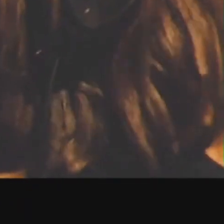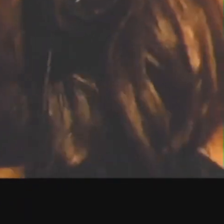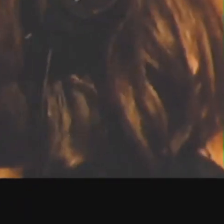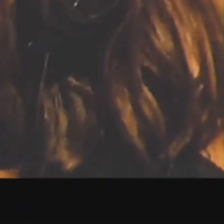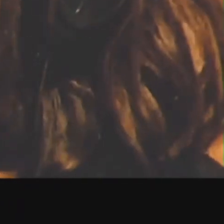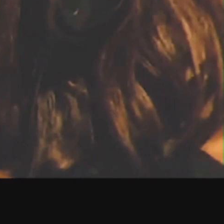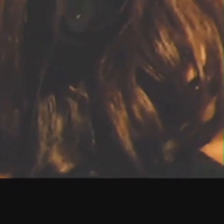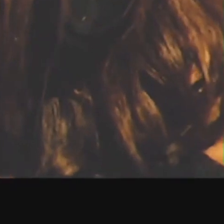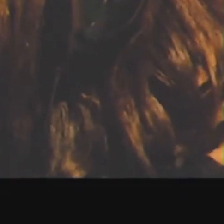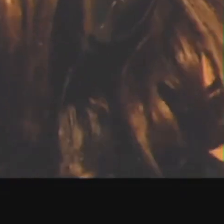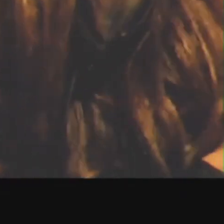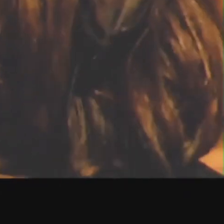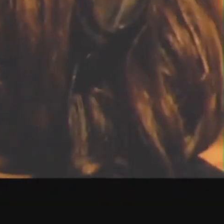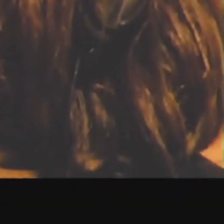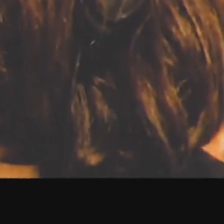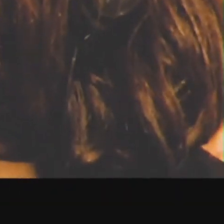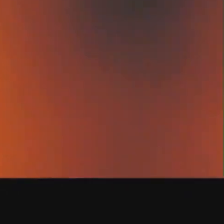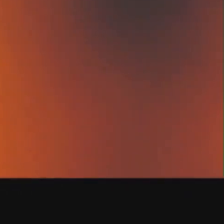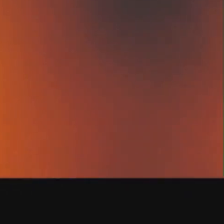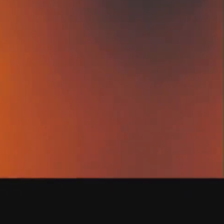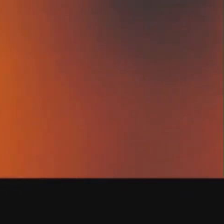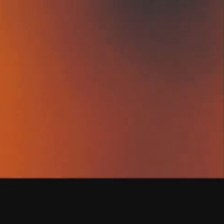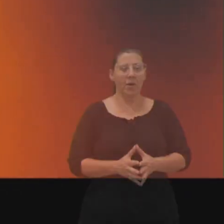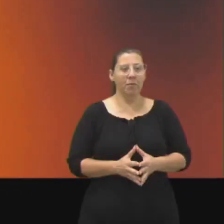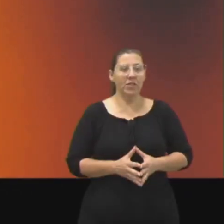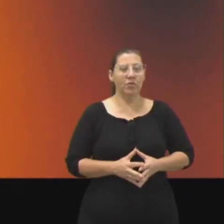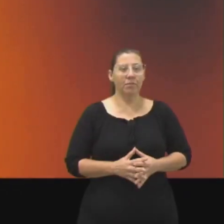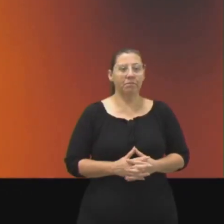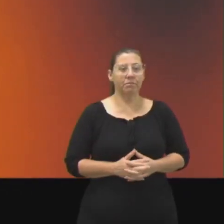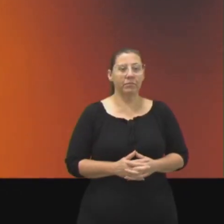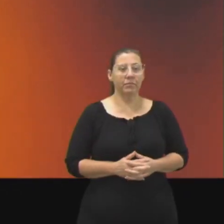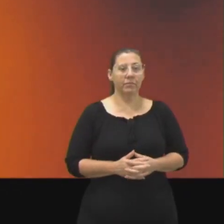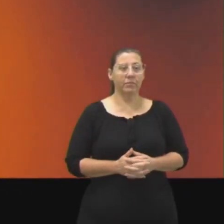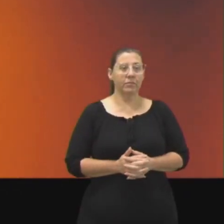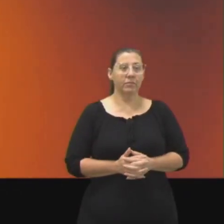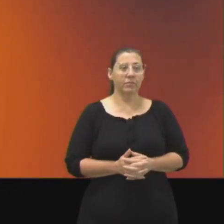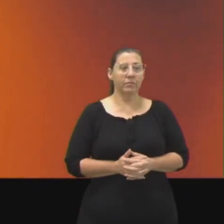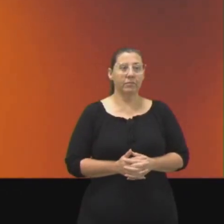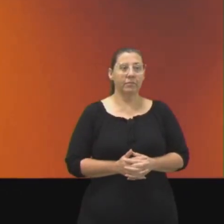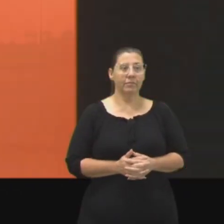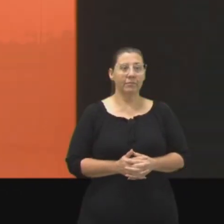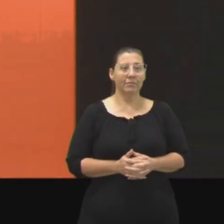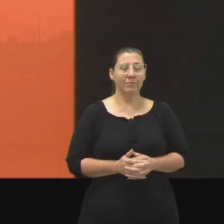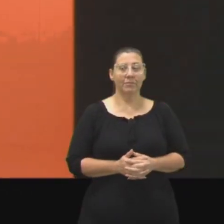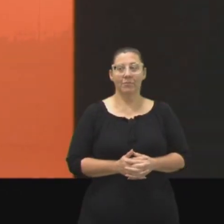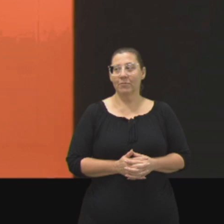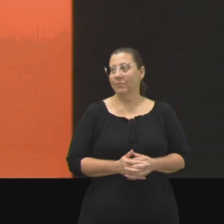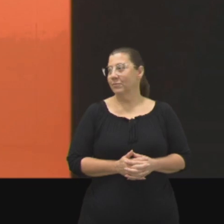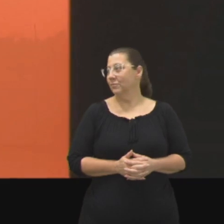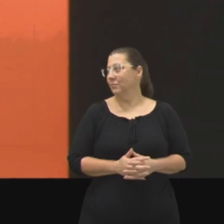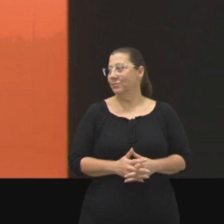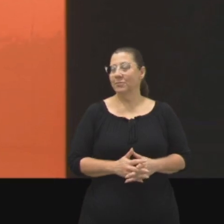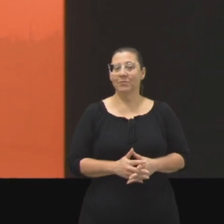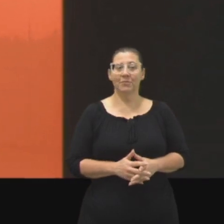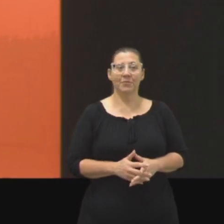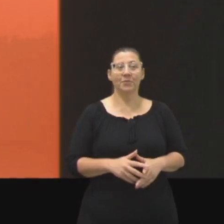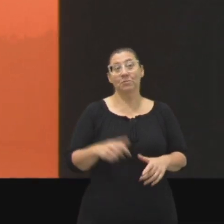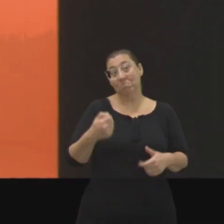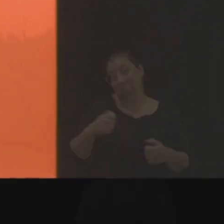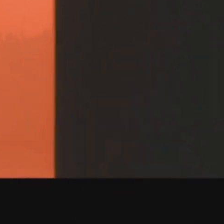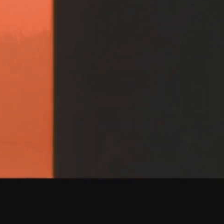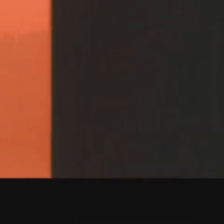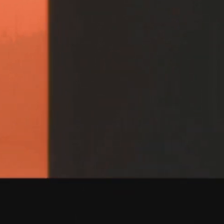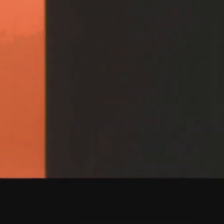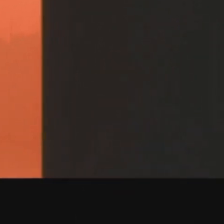Eu tento parar, tento e não dá. Volto no tempo pra recomeçar. O que você tem? Precisa de alguém. Palavras vazias não